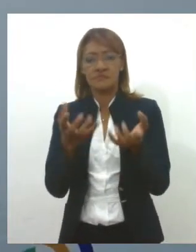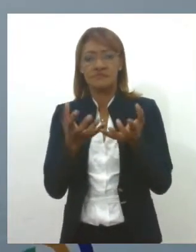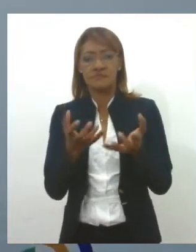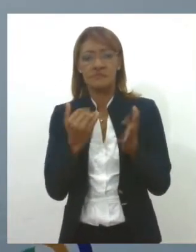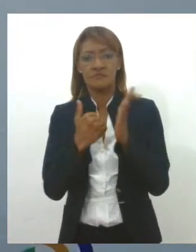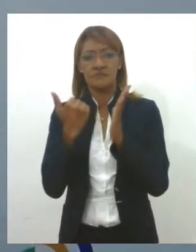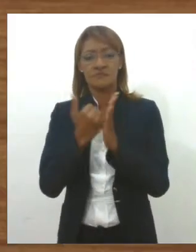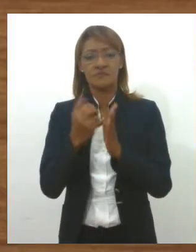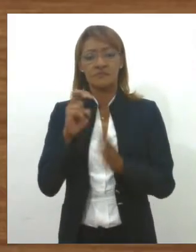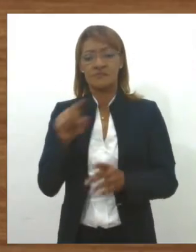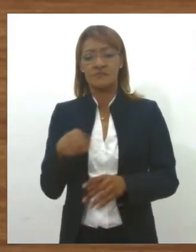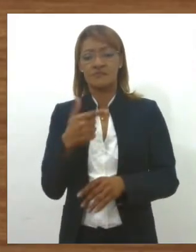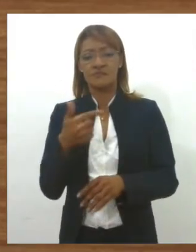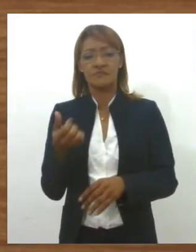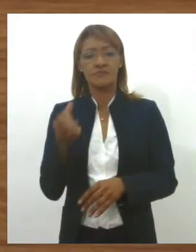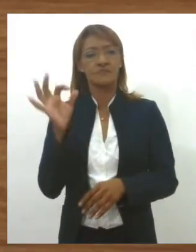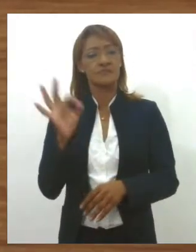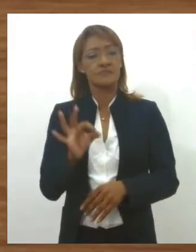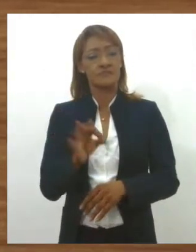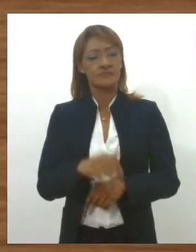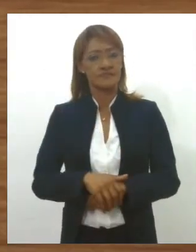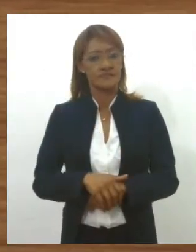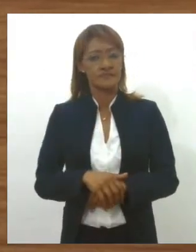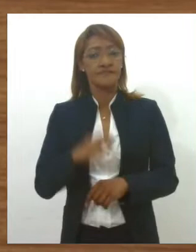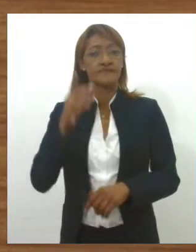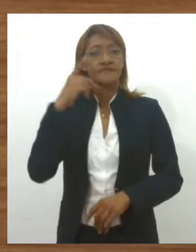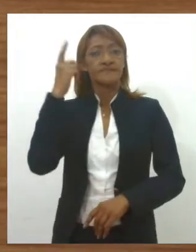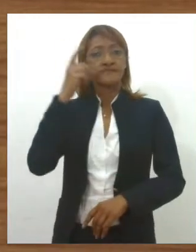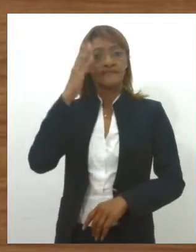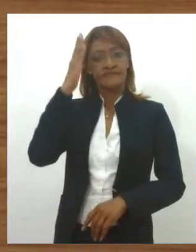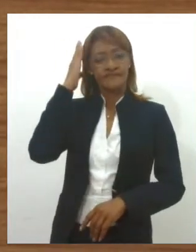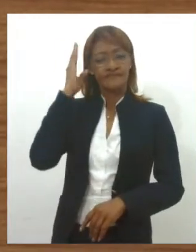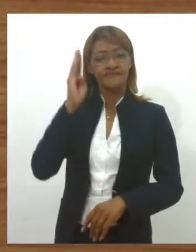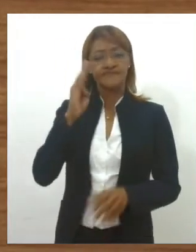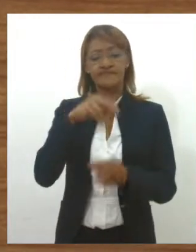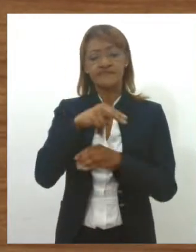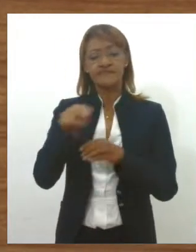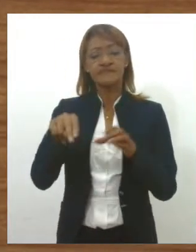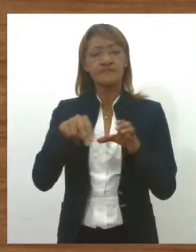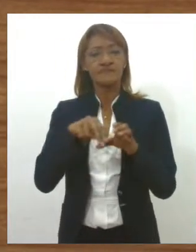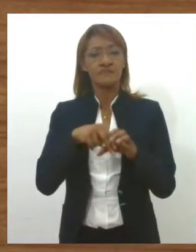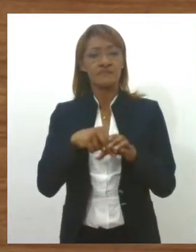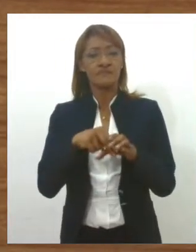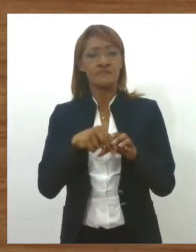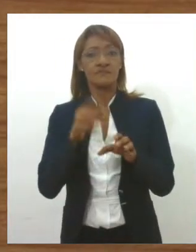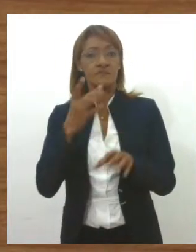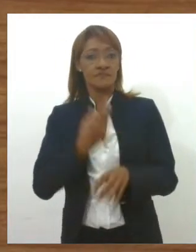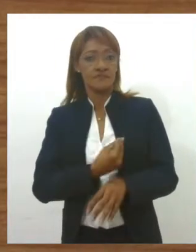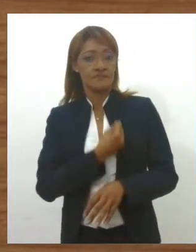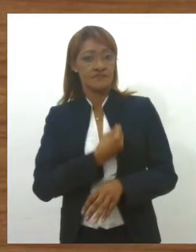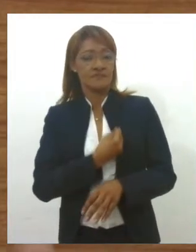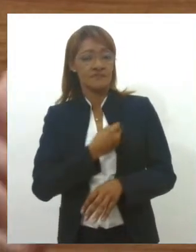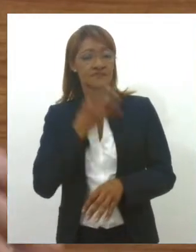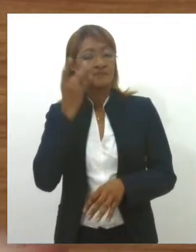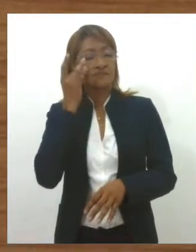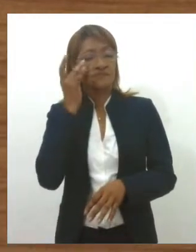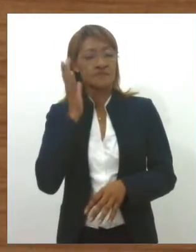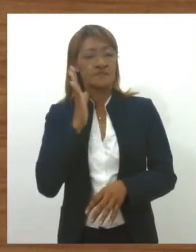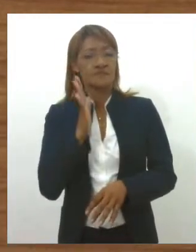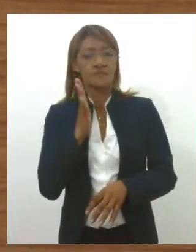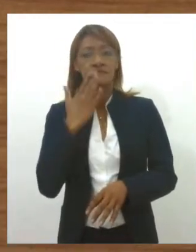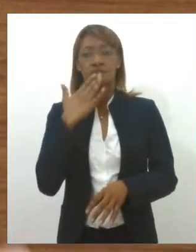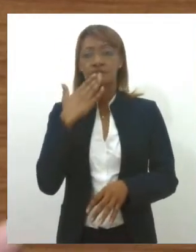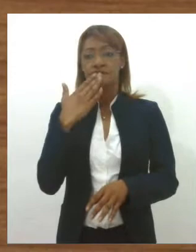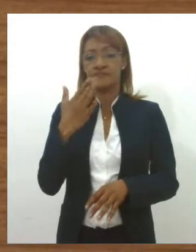de 5,26 por cento o deputado Iran Barbosa do PT utilizou A Tribuna de forma presencial para pedir que seja